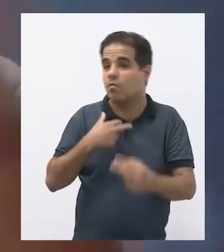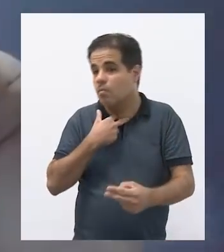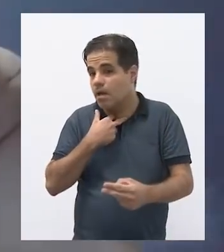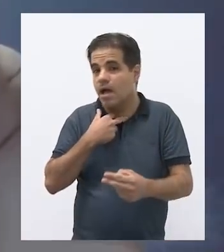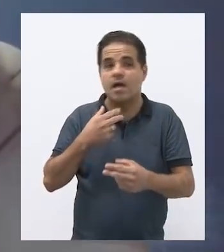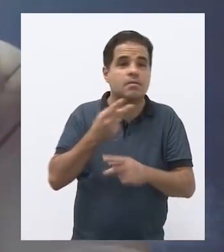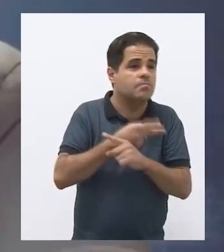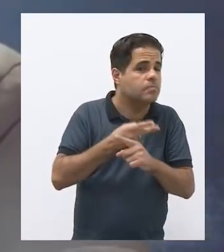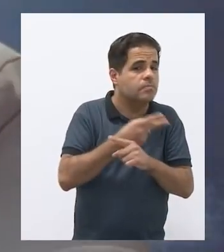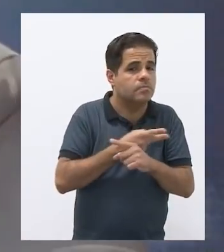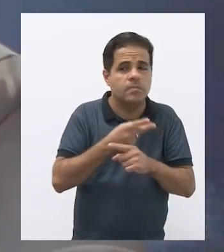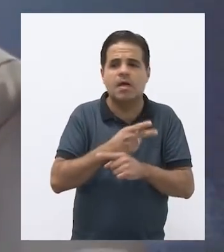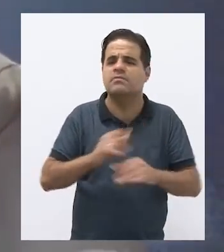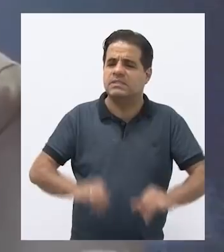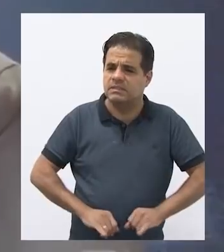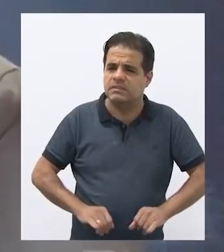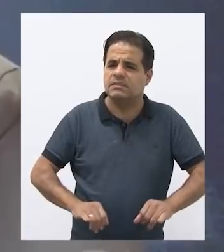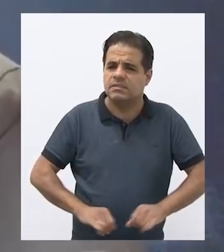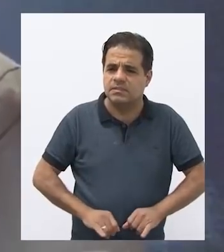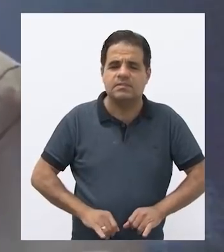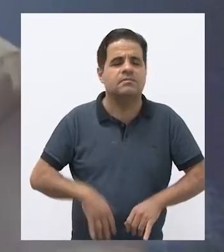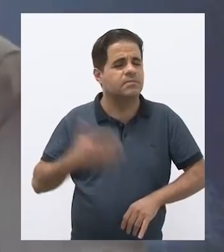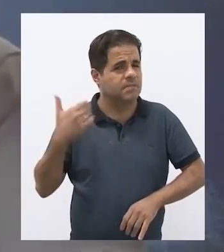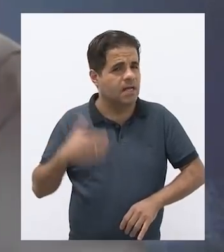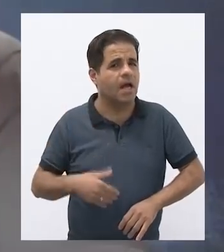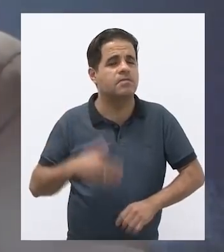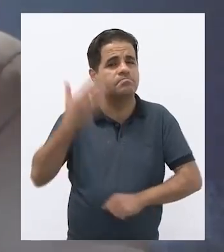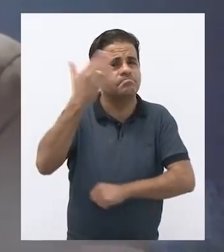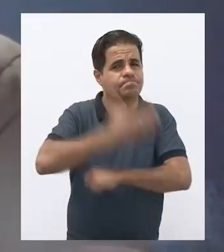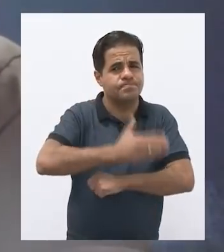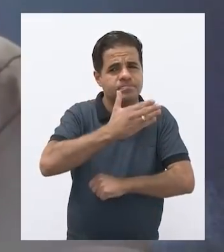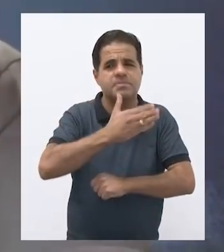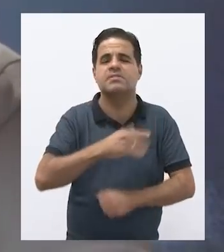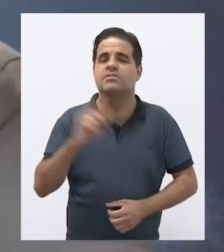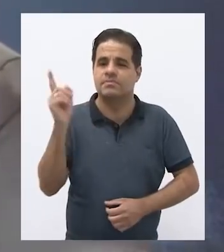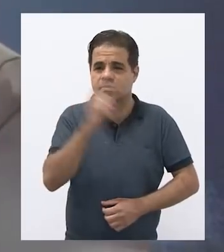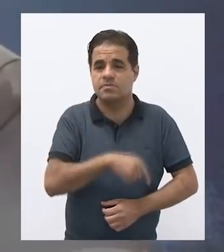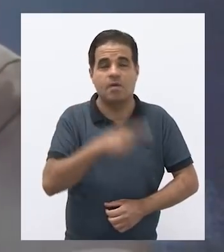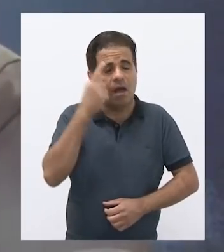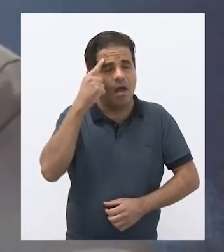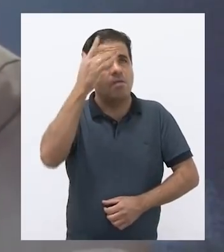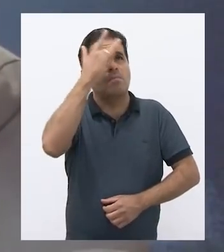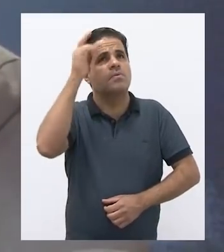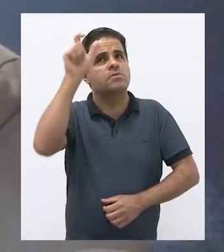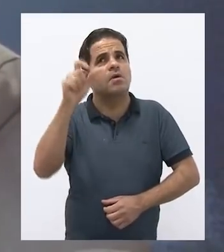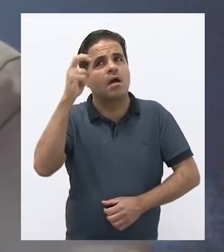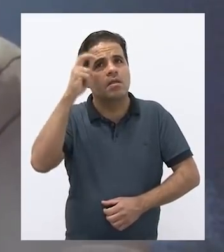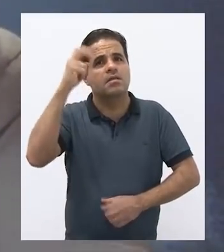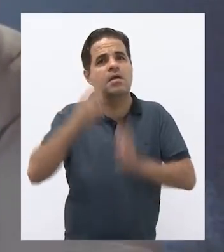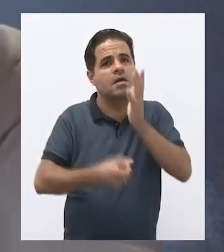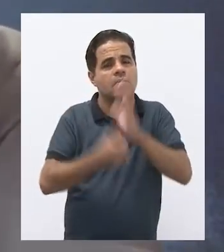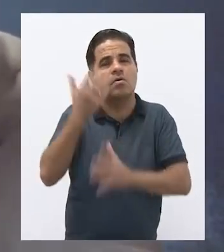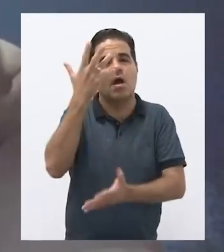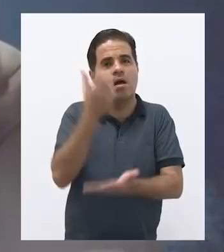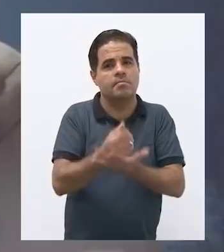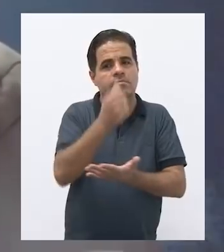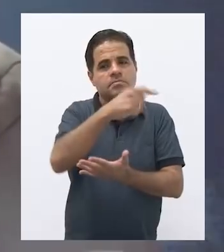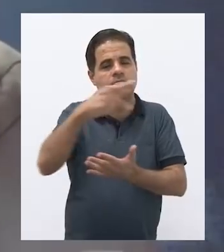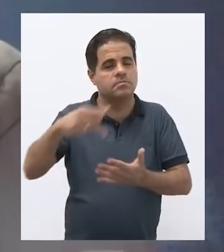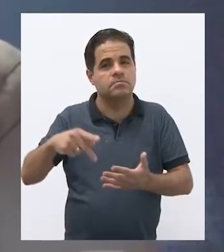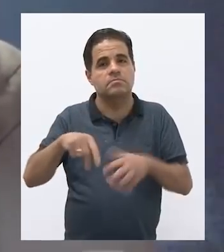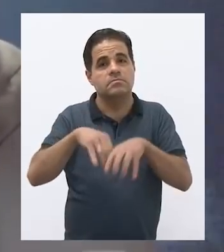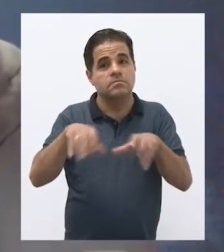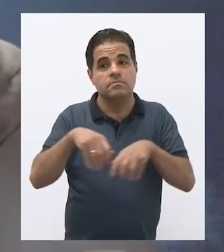e aí era um sofrimento conseguir um táxi. E aí alguém teve uma ideia de criar um aplicativo que, por meio de um sistema